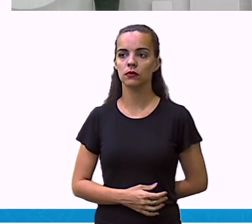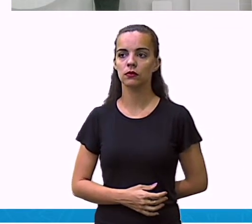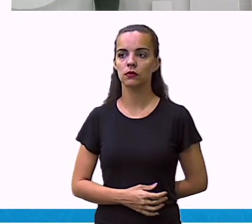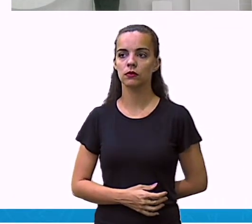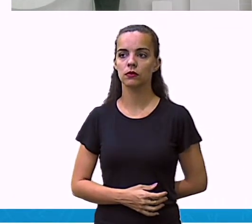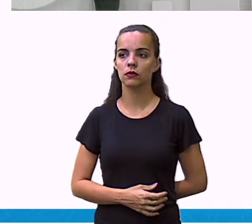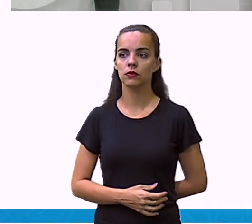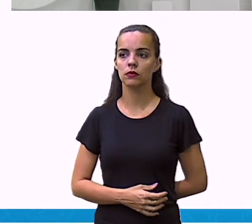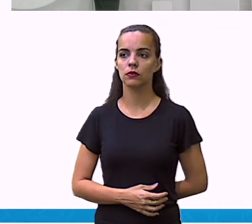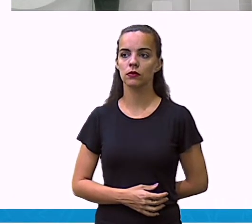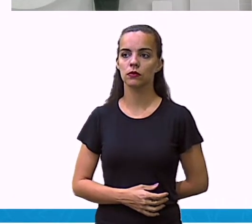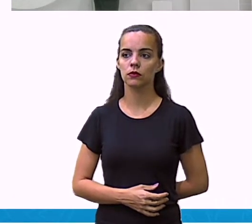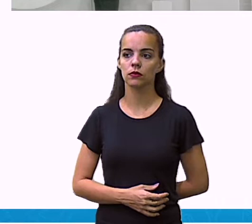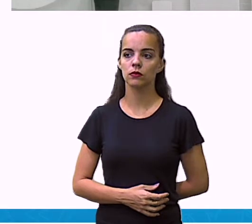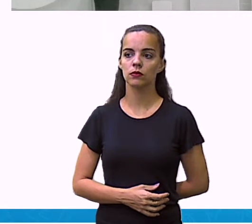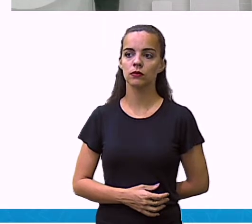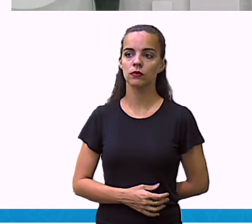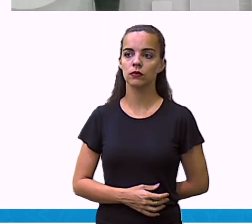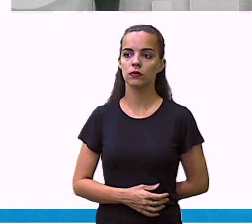Vamos melhorar aqui.